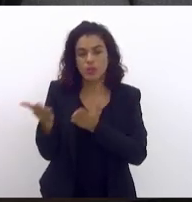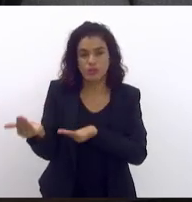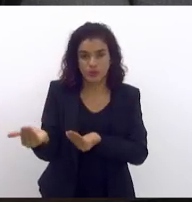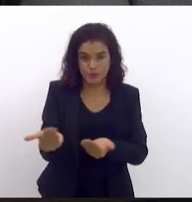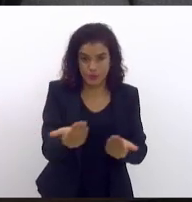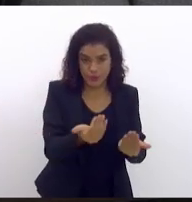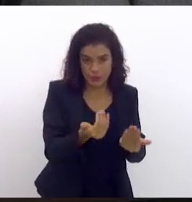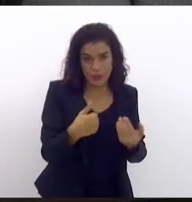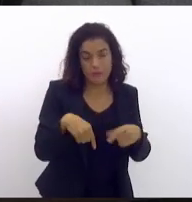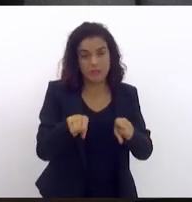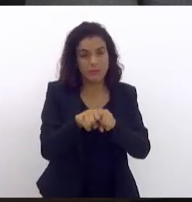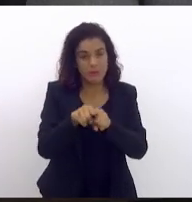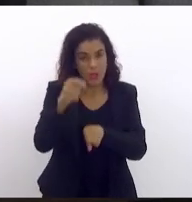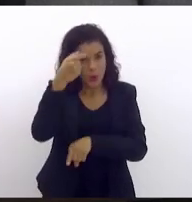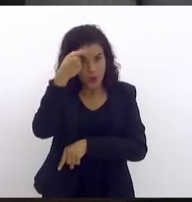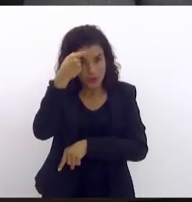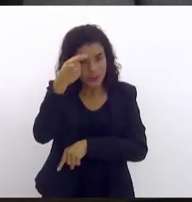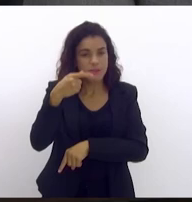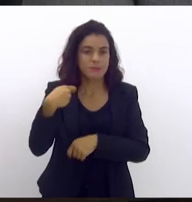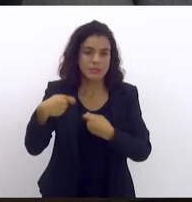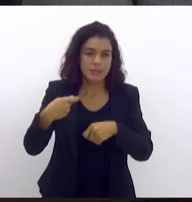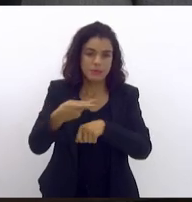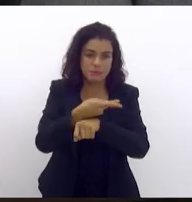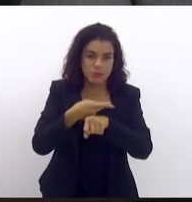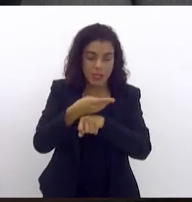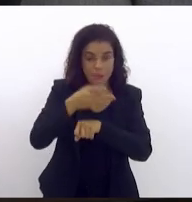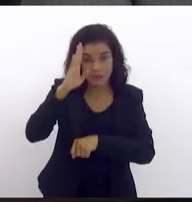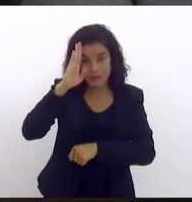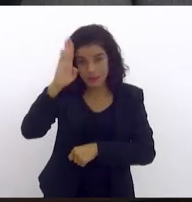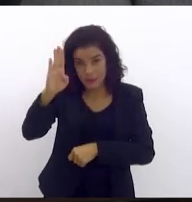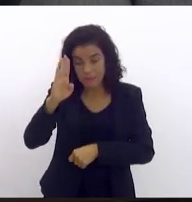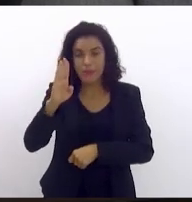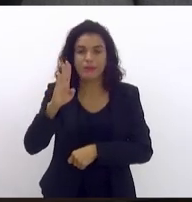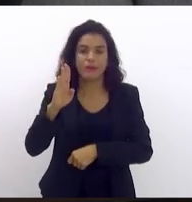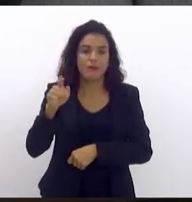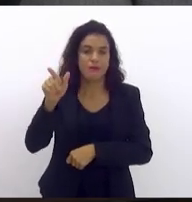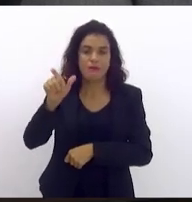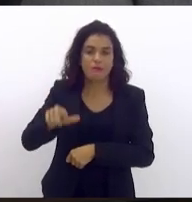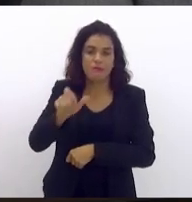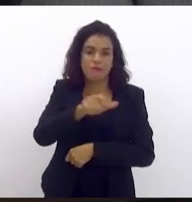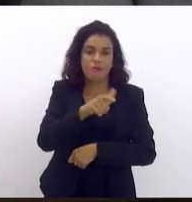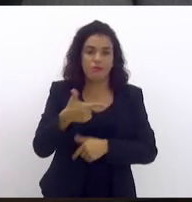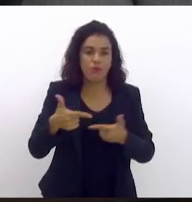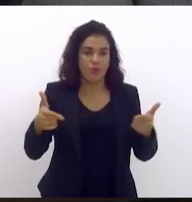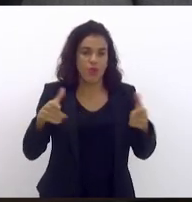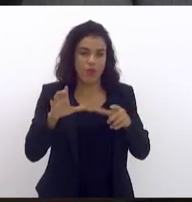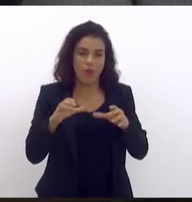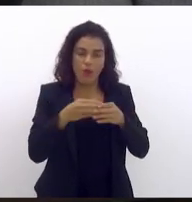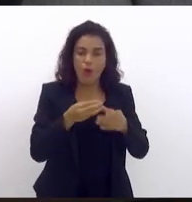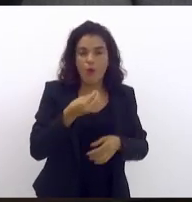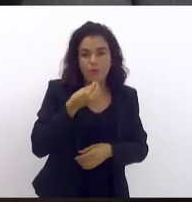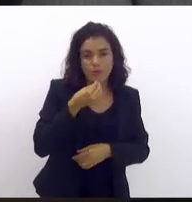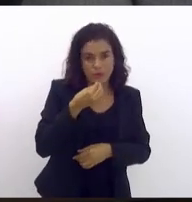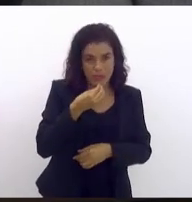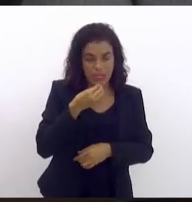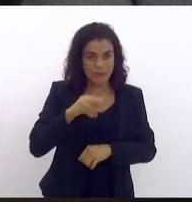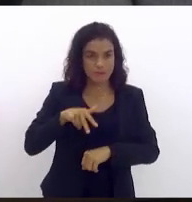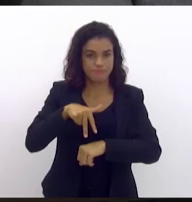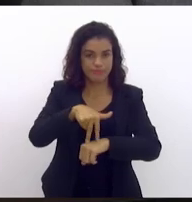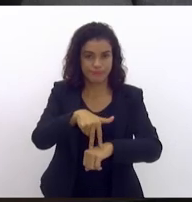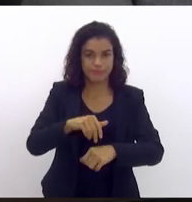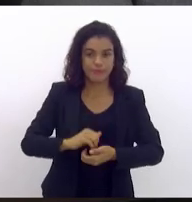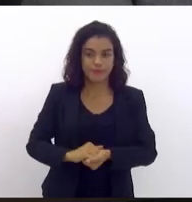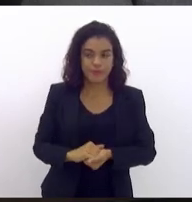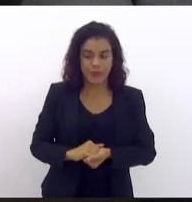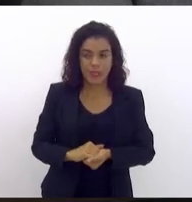mas tenho consciência que devemos lutar e buscar principalmente por aqueles que não t oportunidade de fala dentro do nosso segmento dentro desses debates